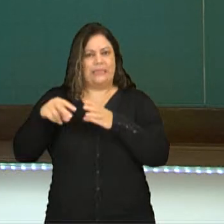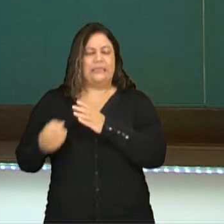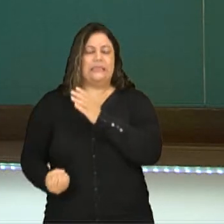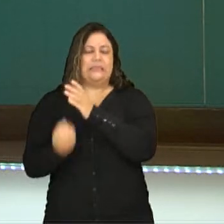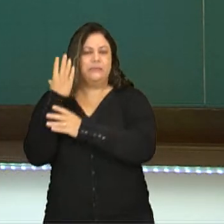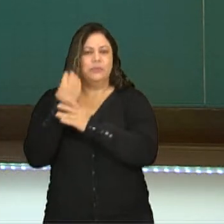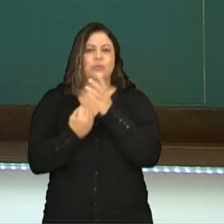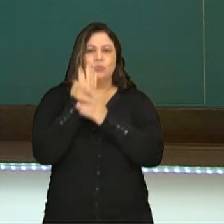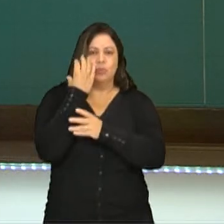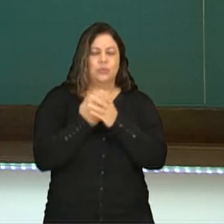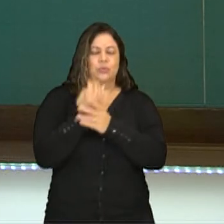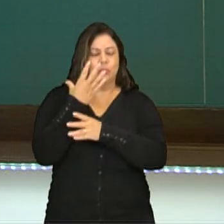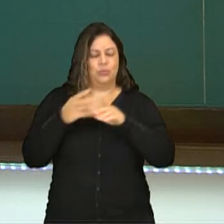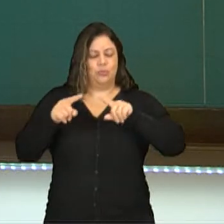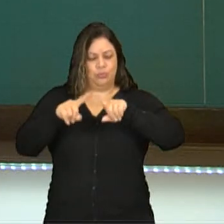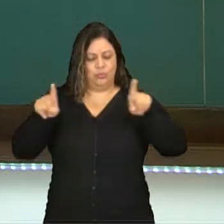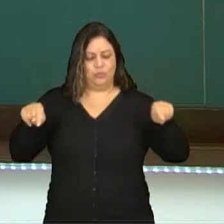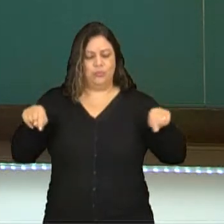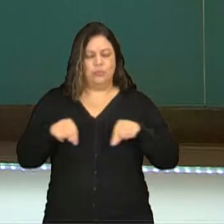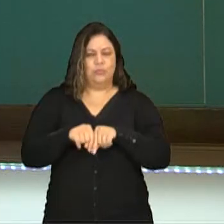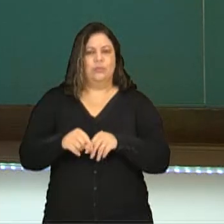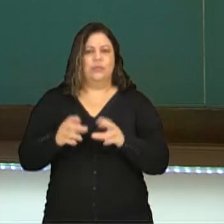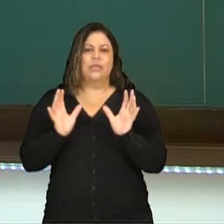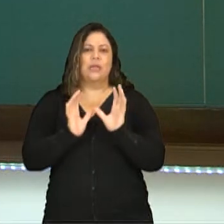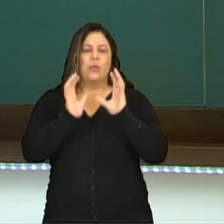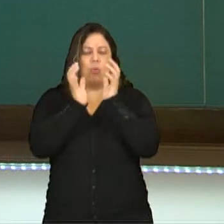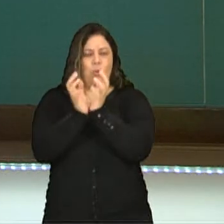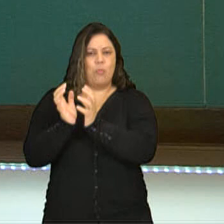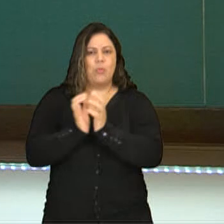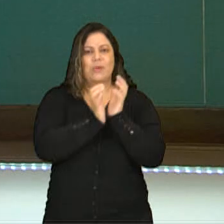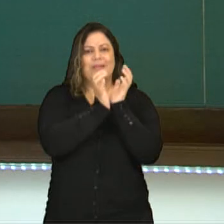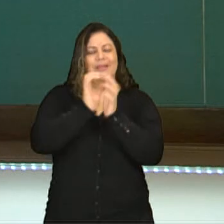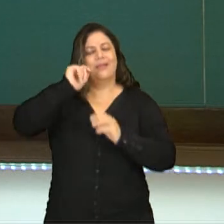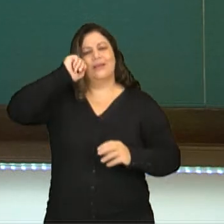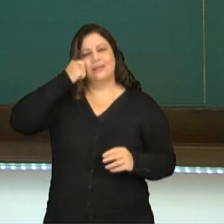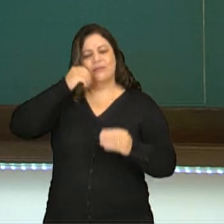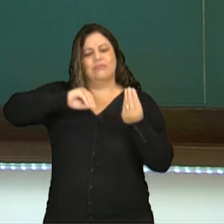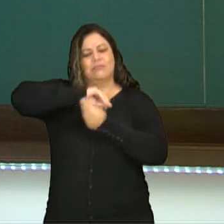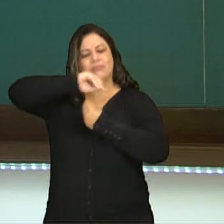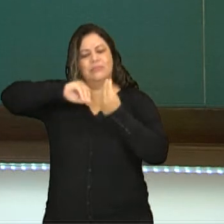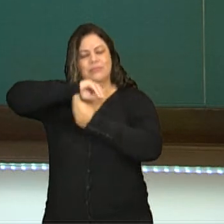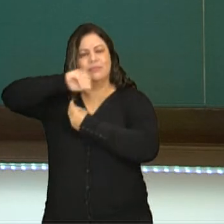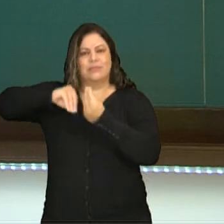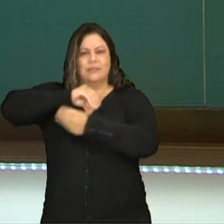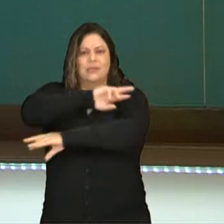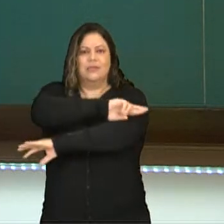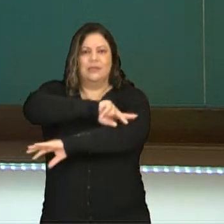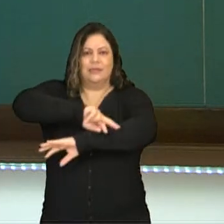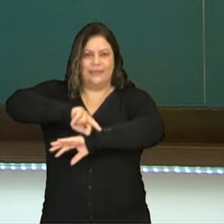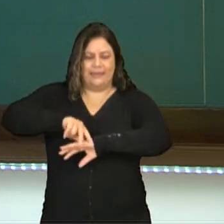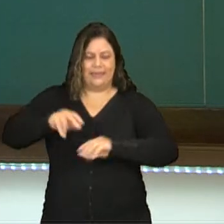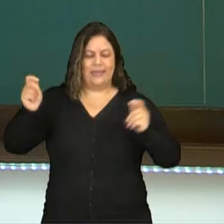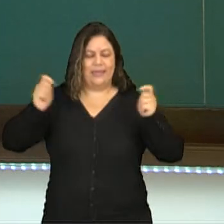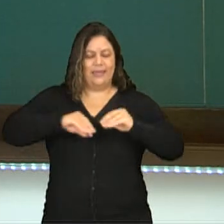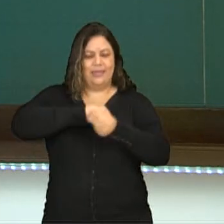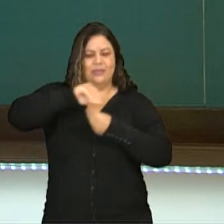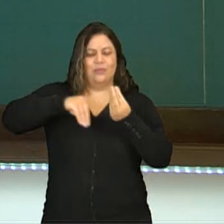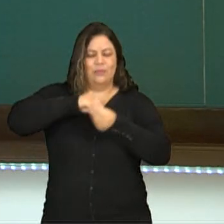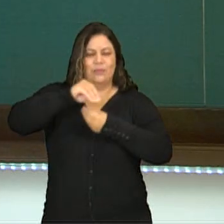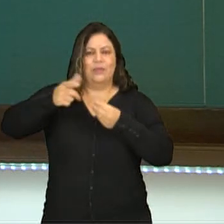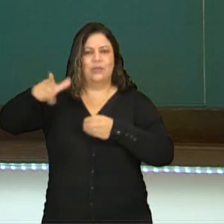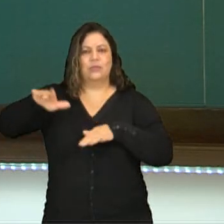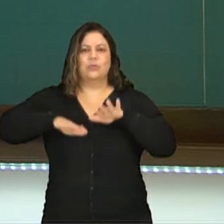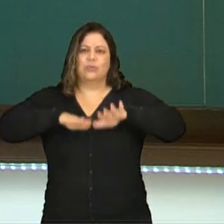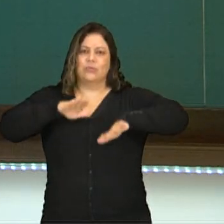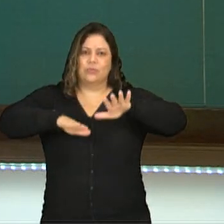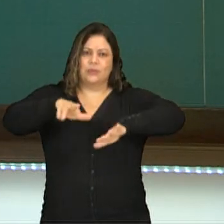nas comunidades negras. E através dessa miscigenação das raças, acabou incorporando diversos outros passos para essa